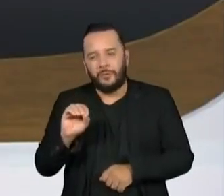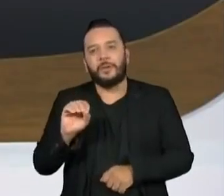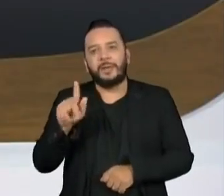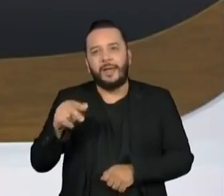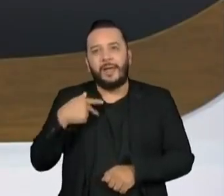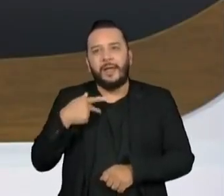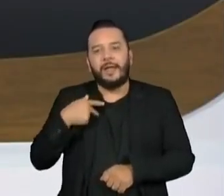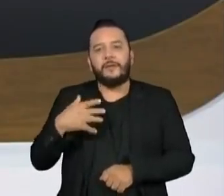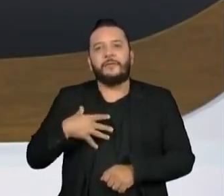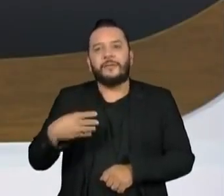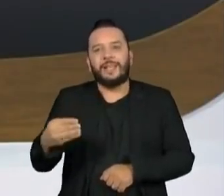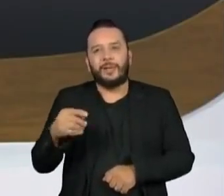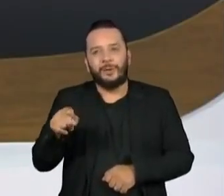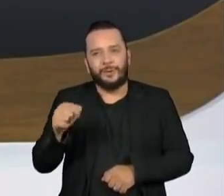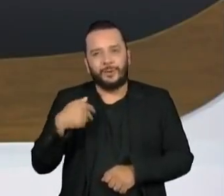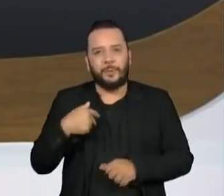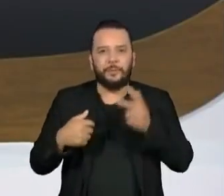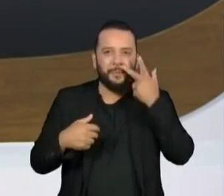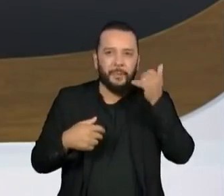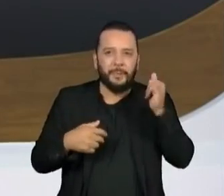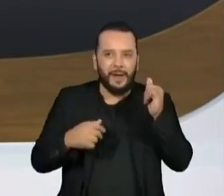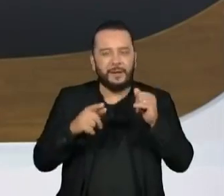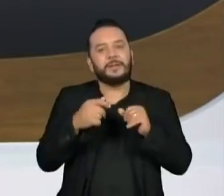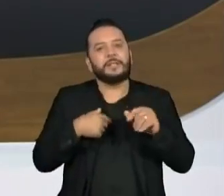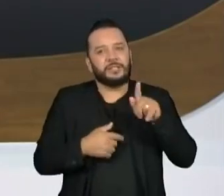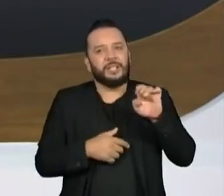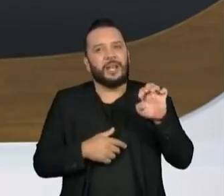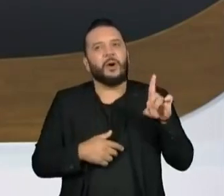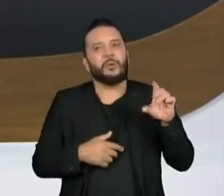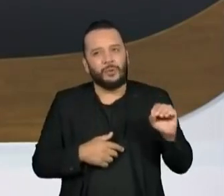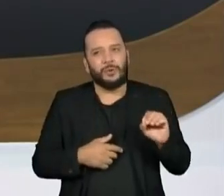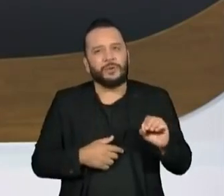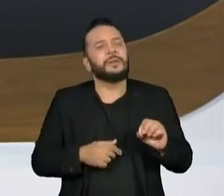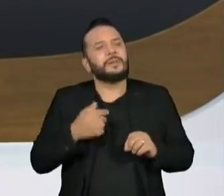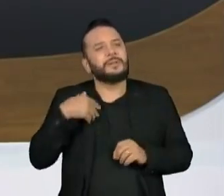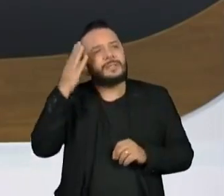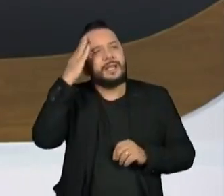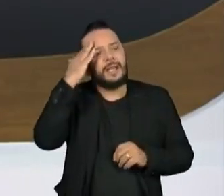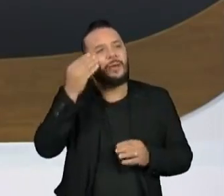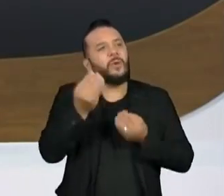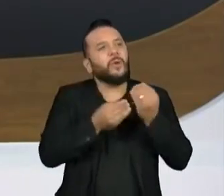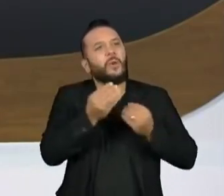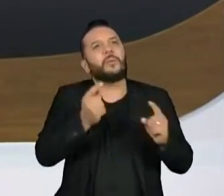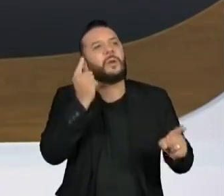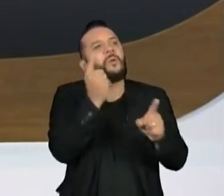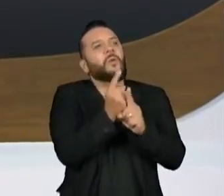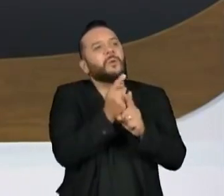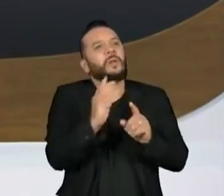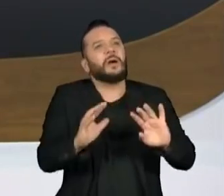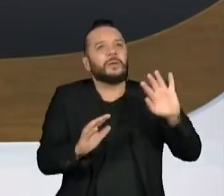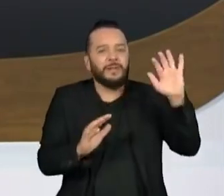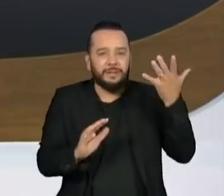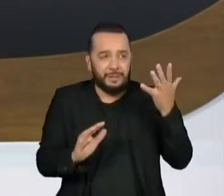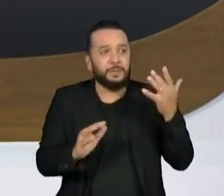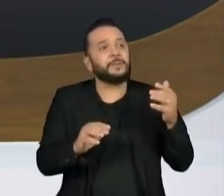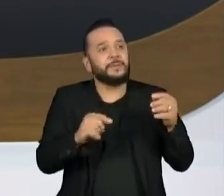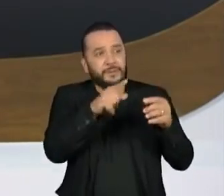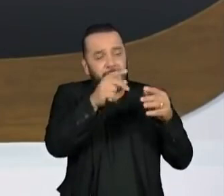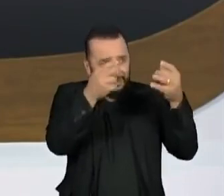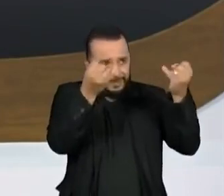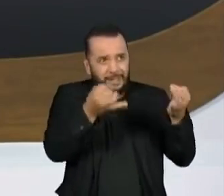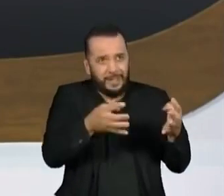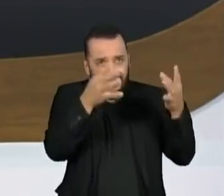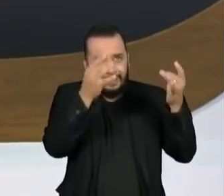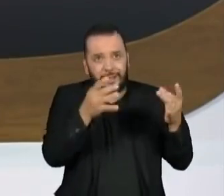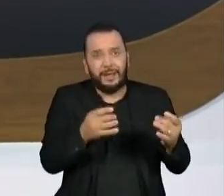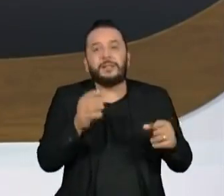para colocar essa história em pratos limpos. Eu sei que esse encontro já aconteceu. Eu vou querer saber como ele foi e quero chamar o